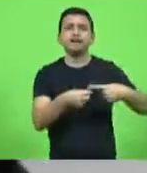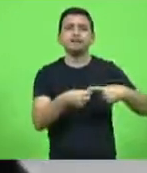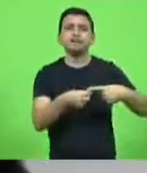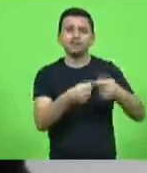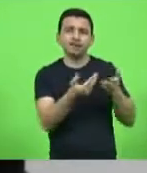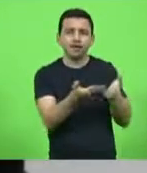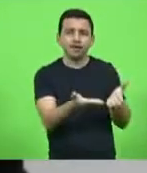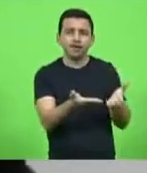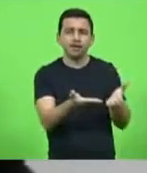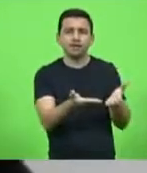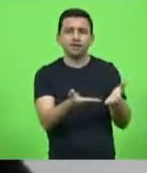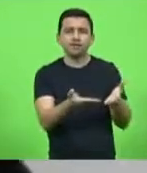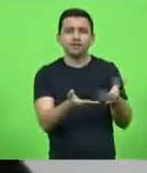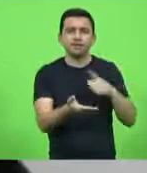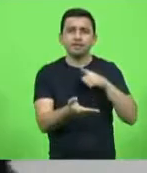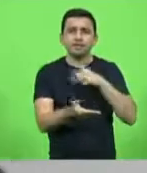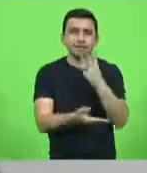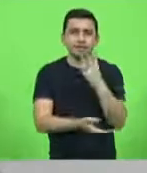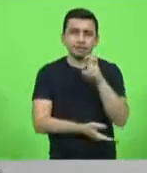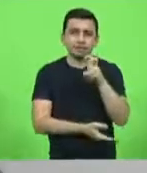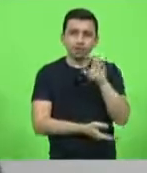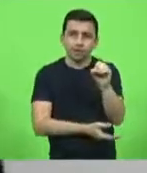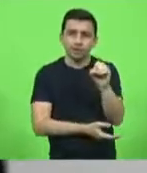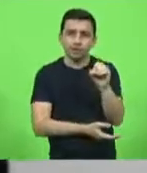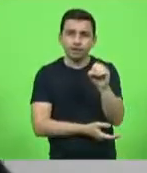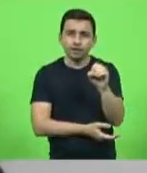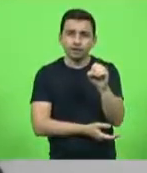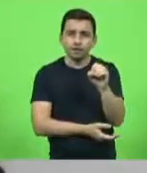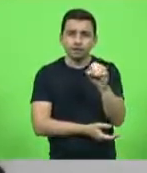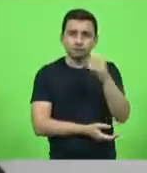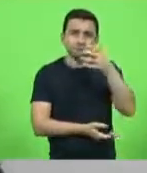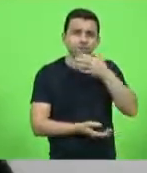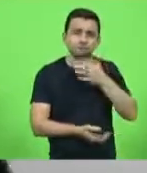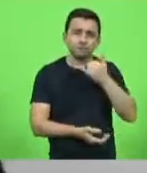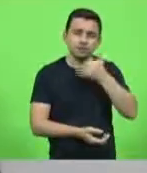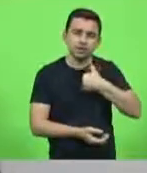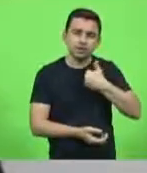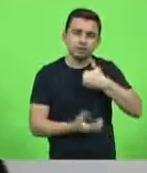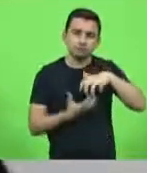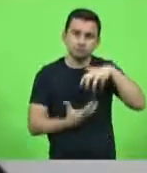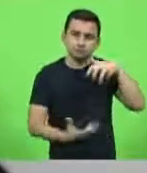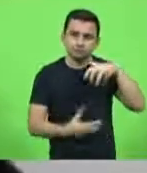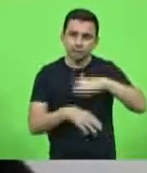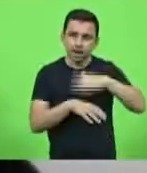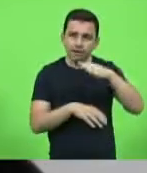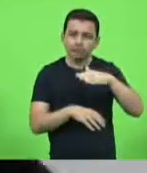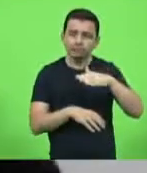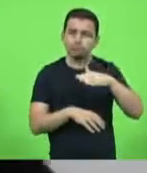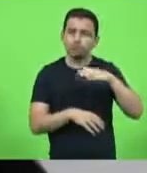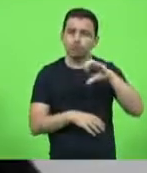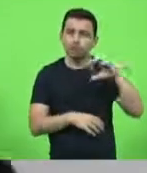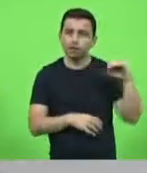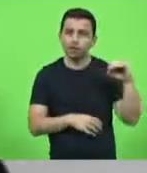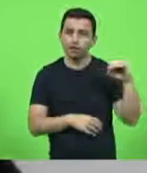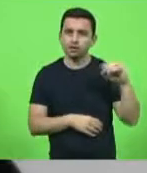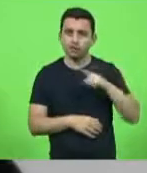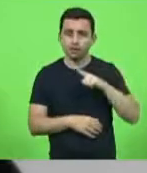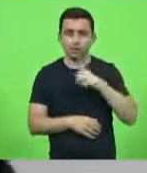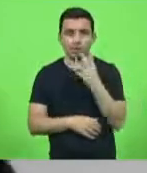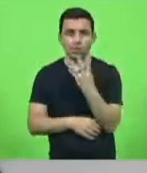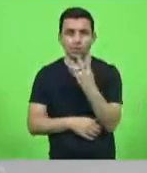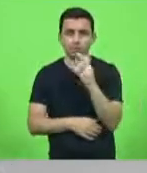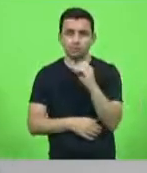350 idosos com mais de 80 anos de 90 anos tava recebendo